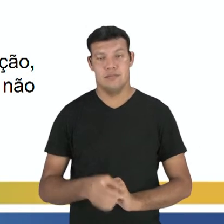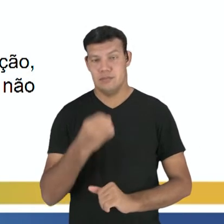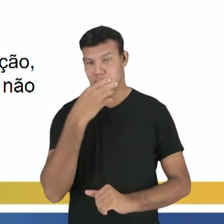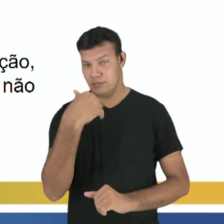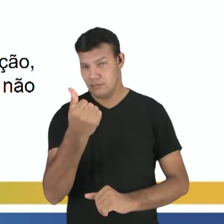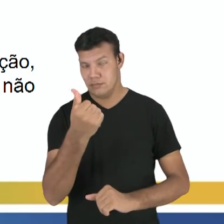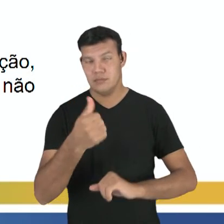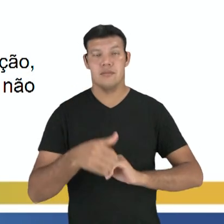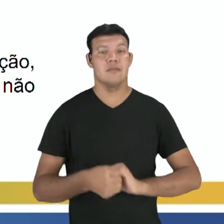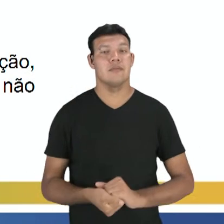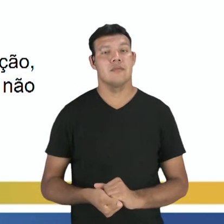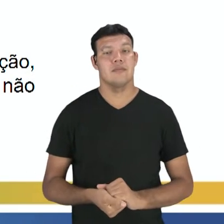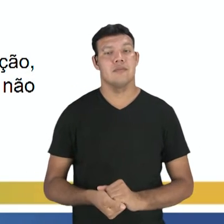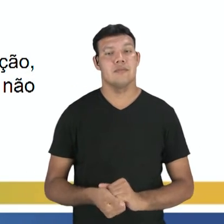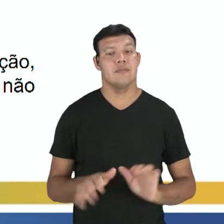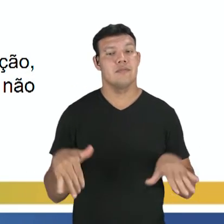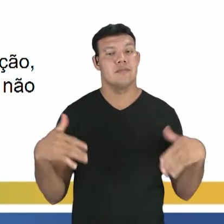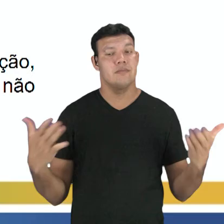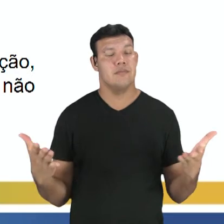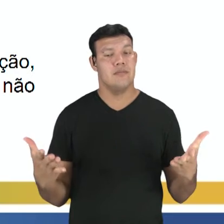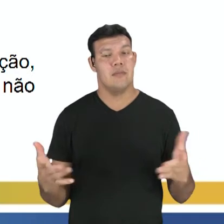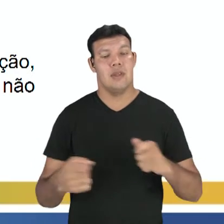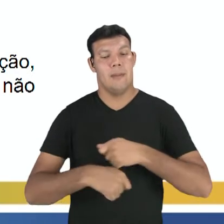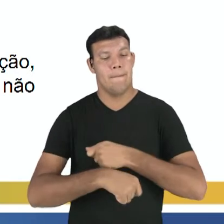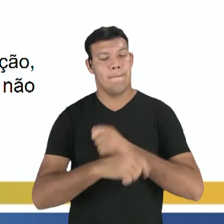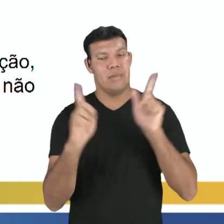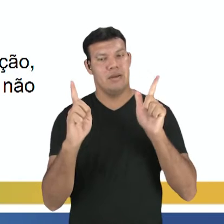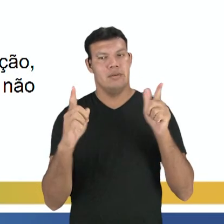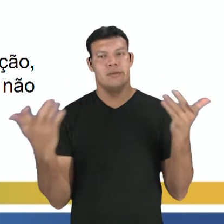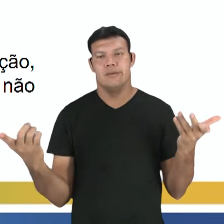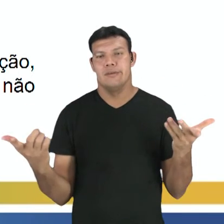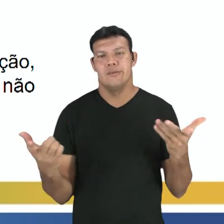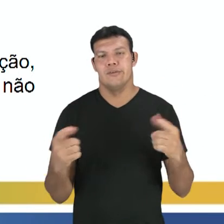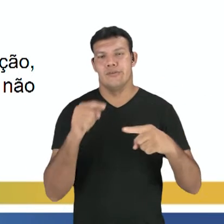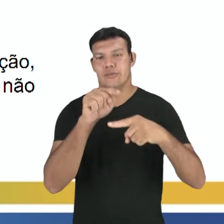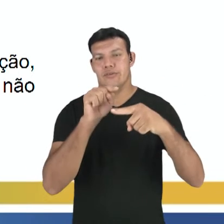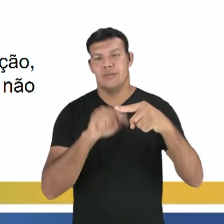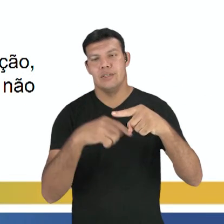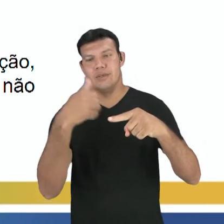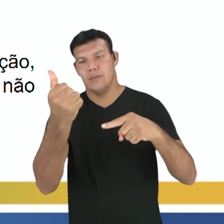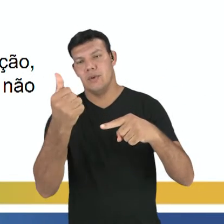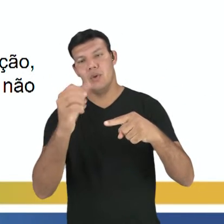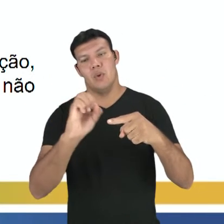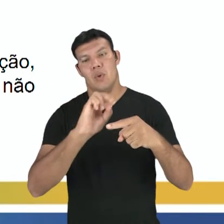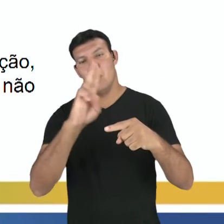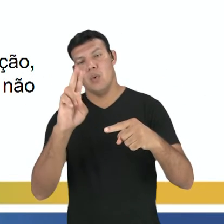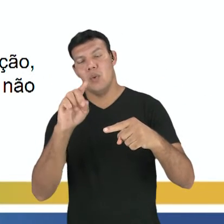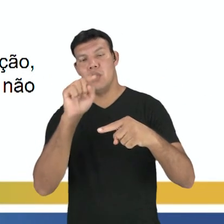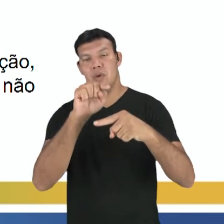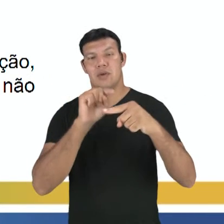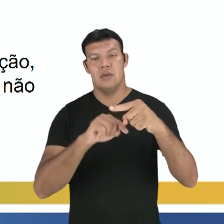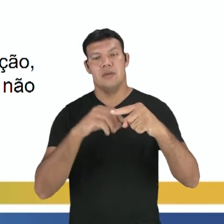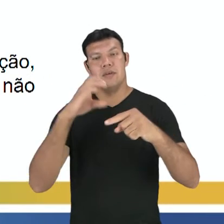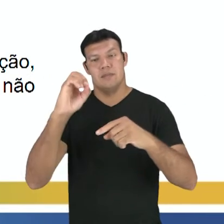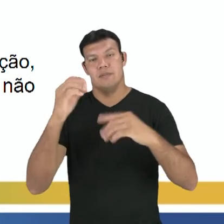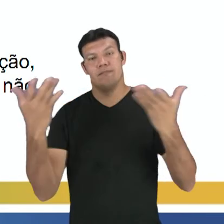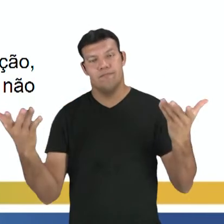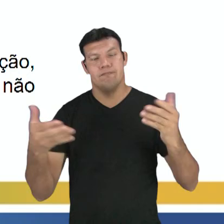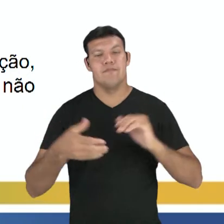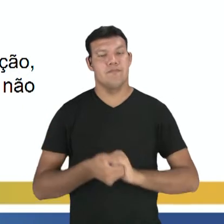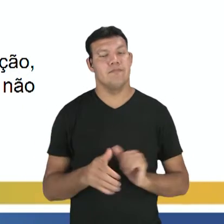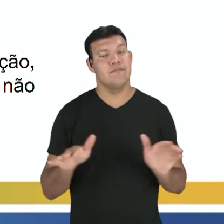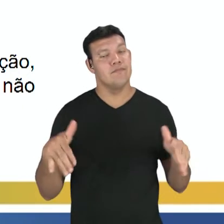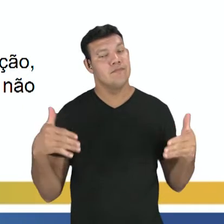bem? Pois não é possível dividir por 1 ou por zero. Dividir 1 por zero.